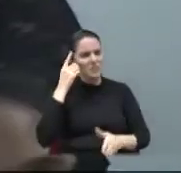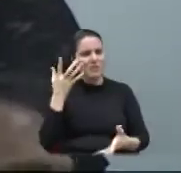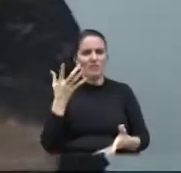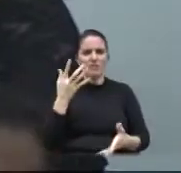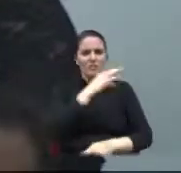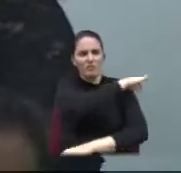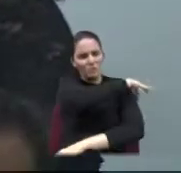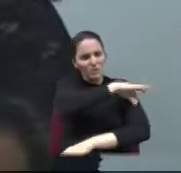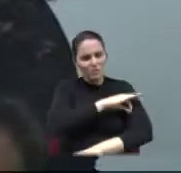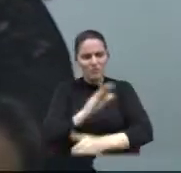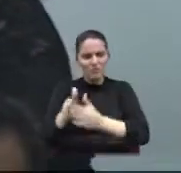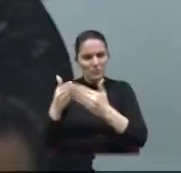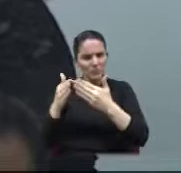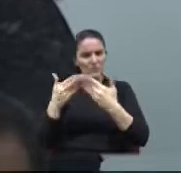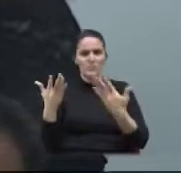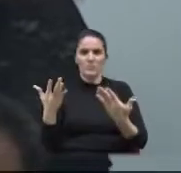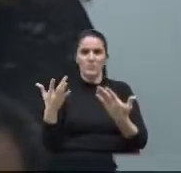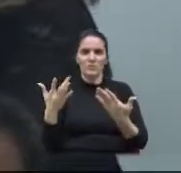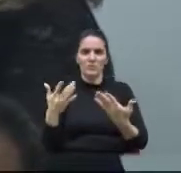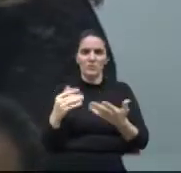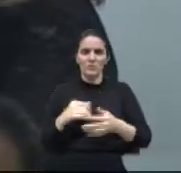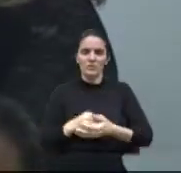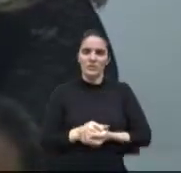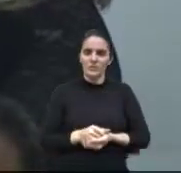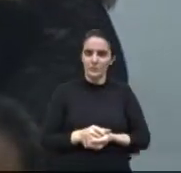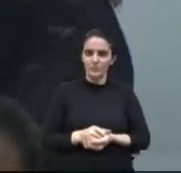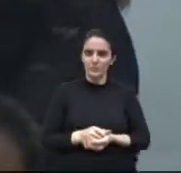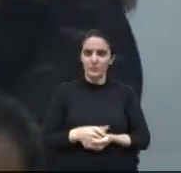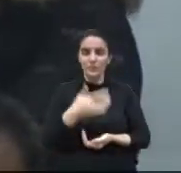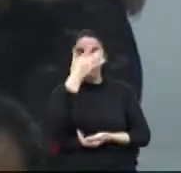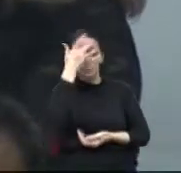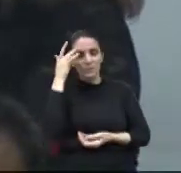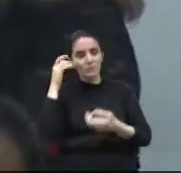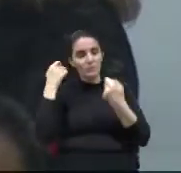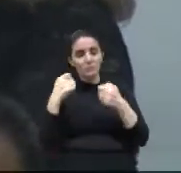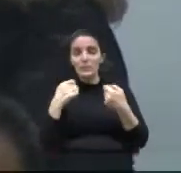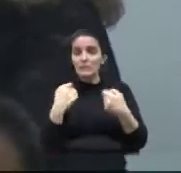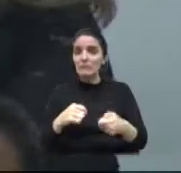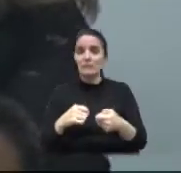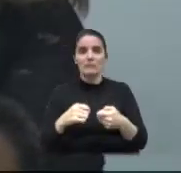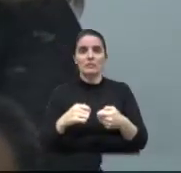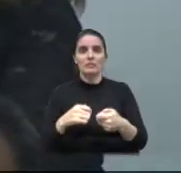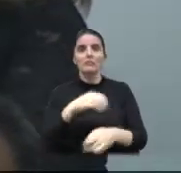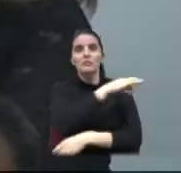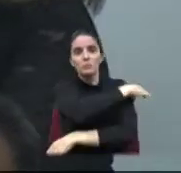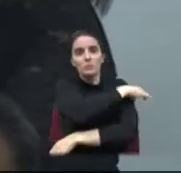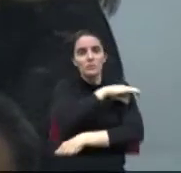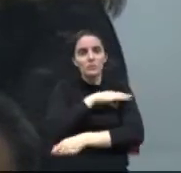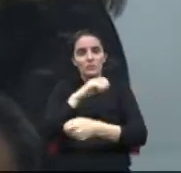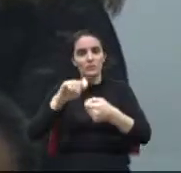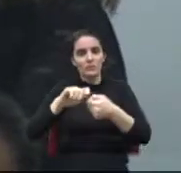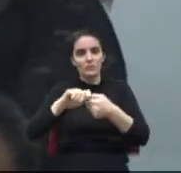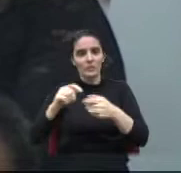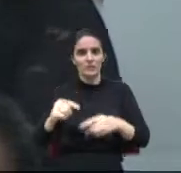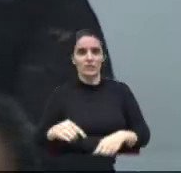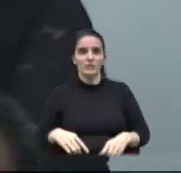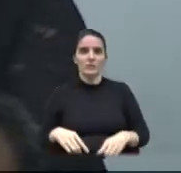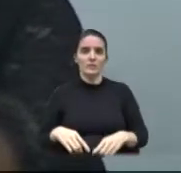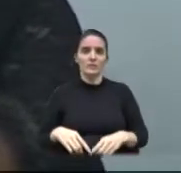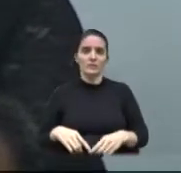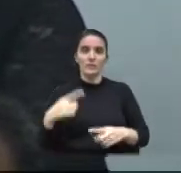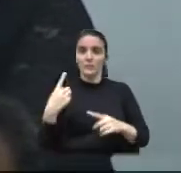para as pessoas que não têm visibilidade, que dependem do prefeito e que tem uma verba enorme. Mas ele usa com os